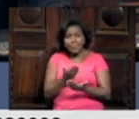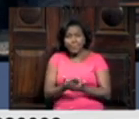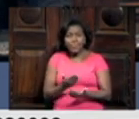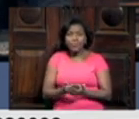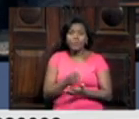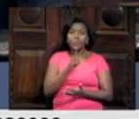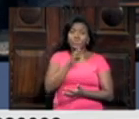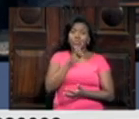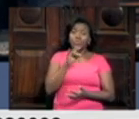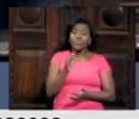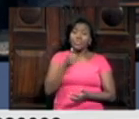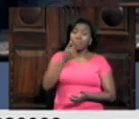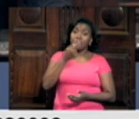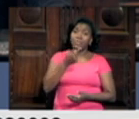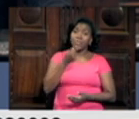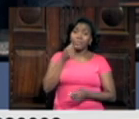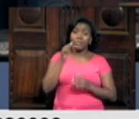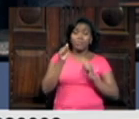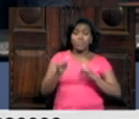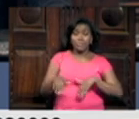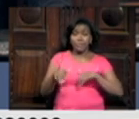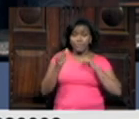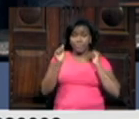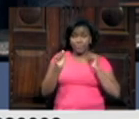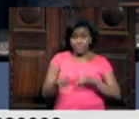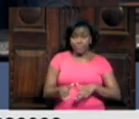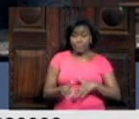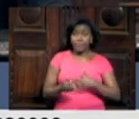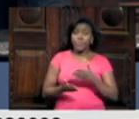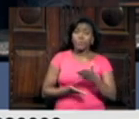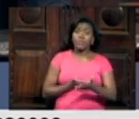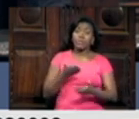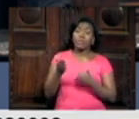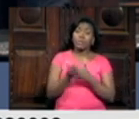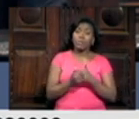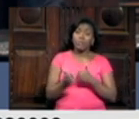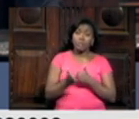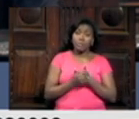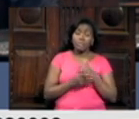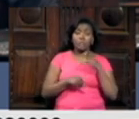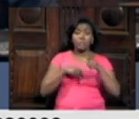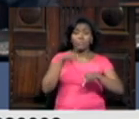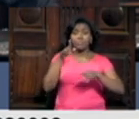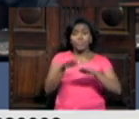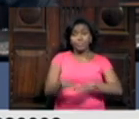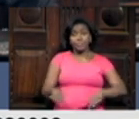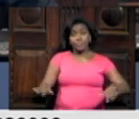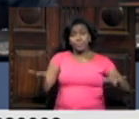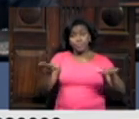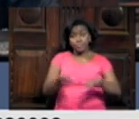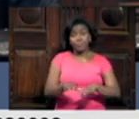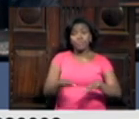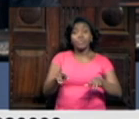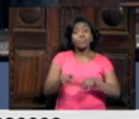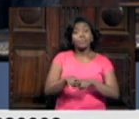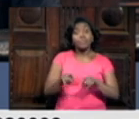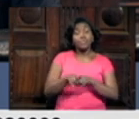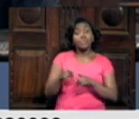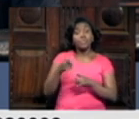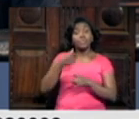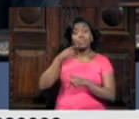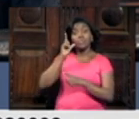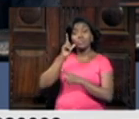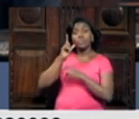Independência, é 7 de setembro. Nós vamos cuidar com carinho do nosso povo. Quero falar da audiência pública que tivemos aqui ontem